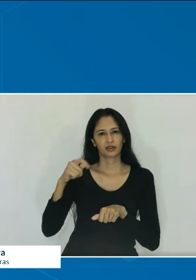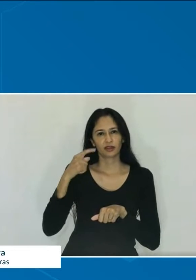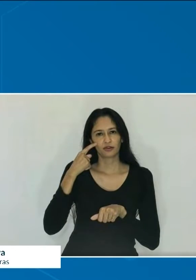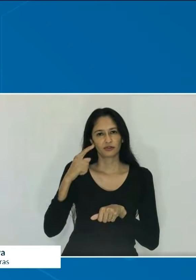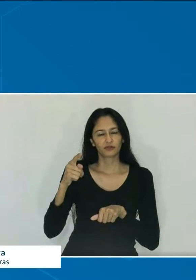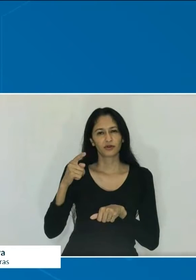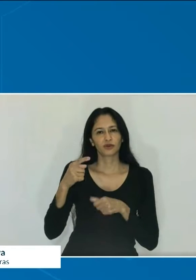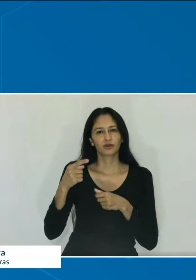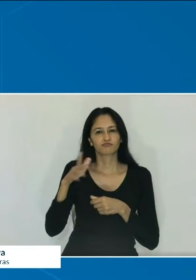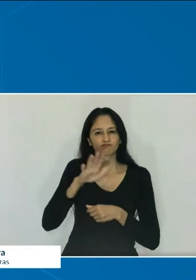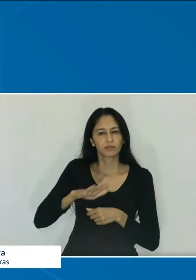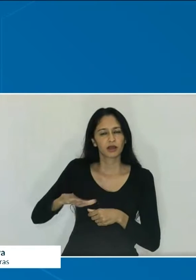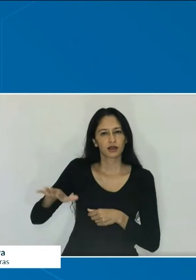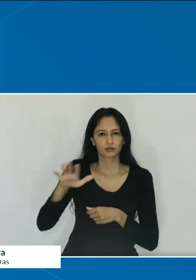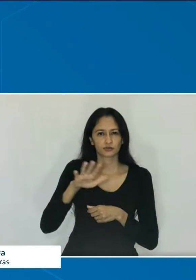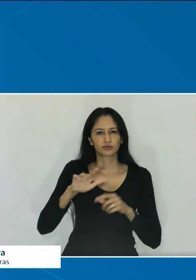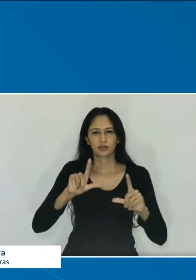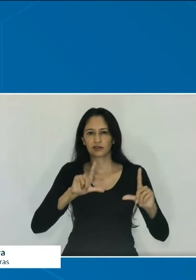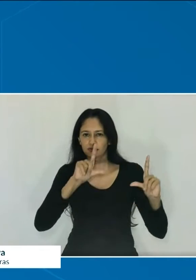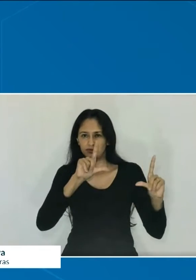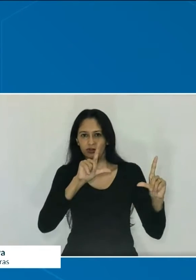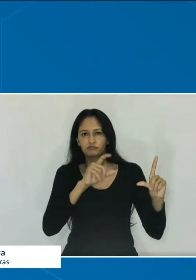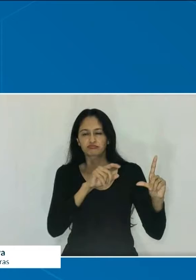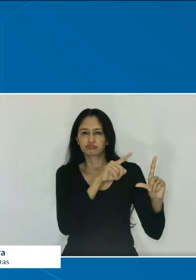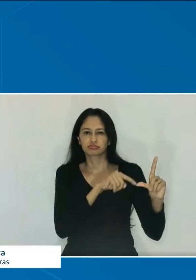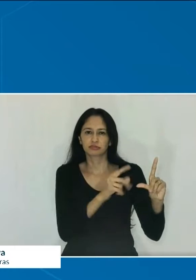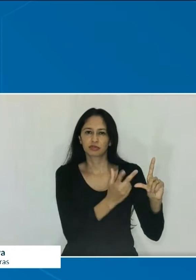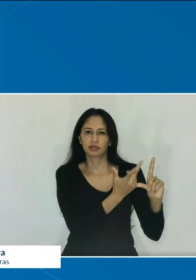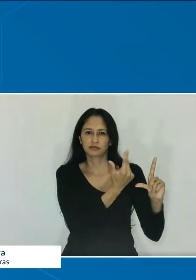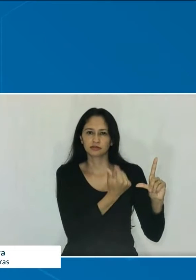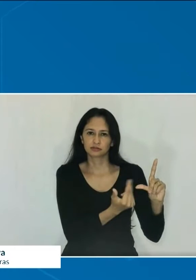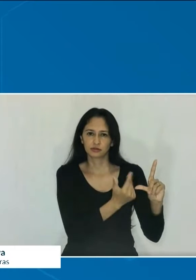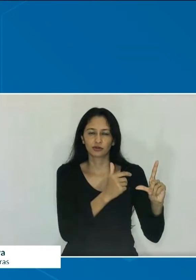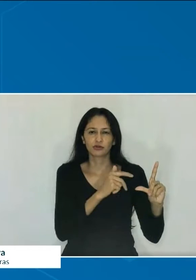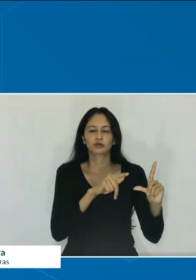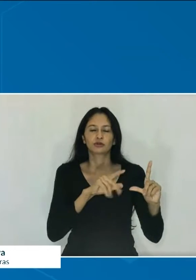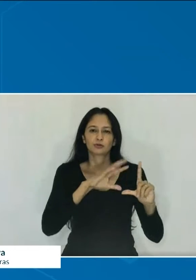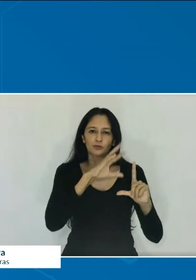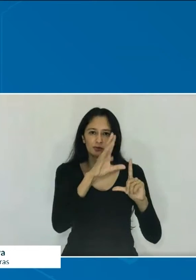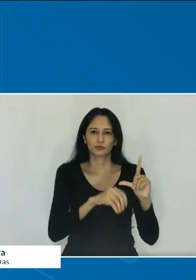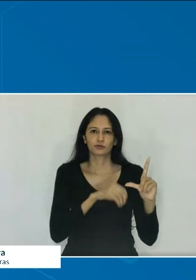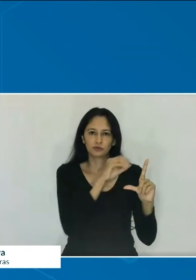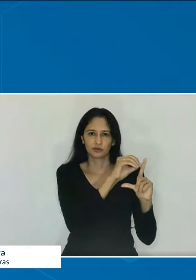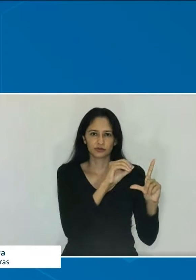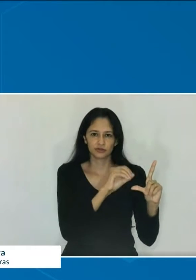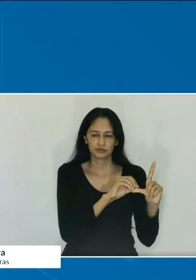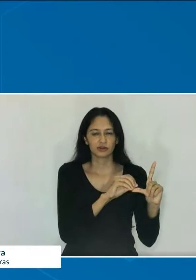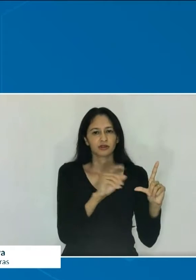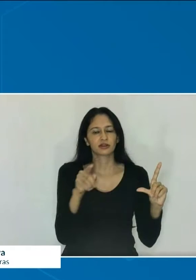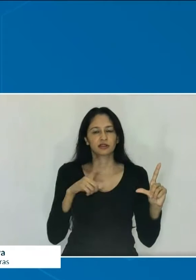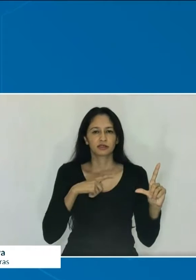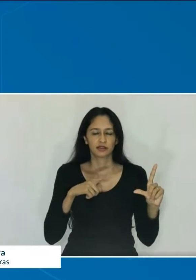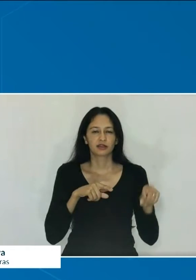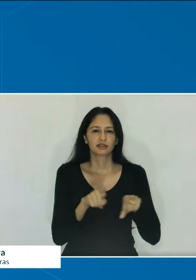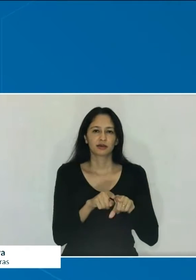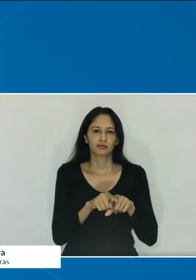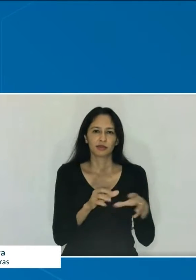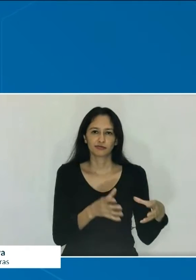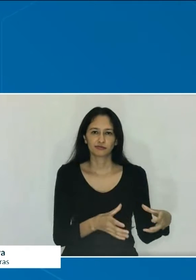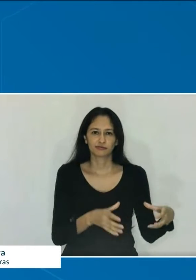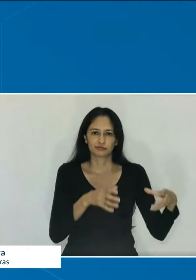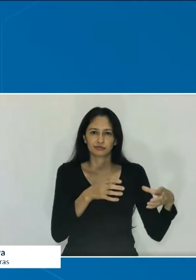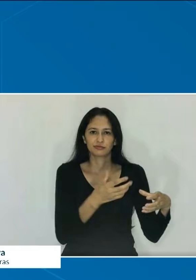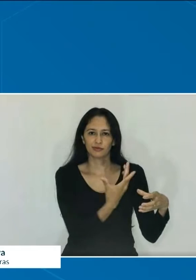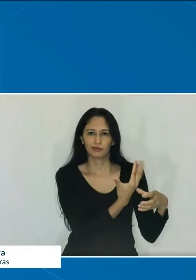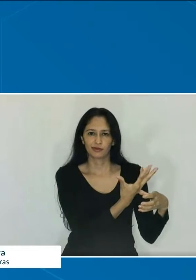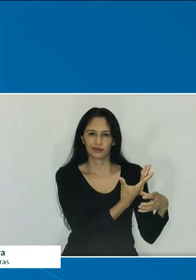programa, que tem uma televisão com um logo escrito Mundo UFG, e à minha esquerda nós temos um vaso com uma